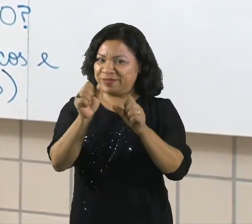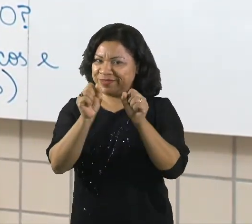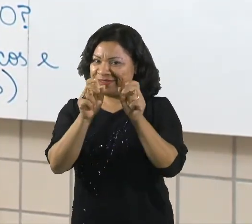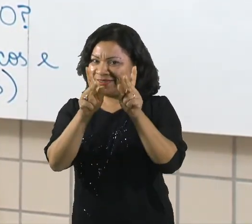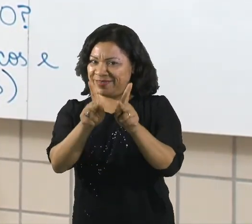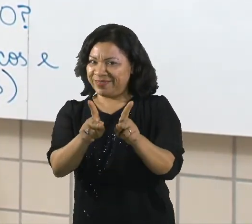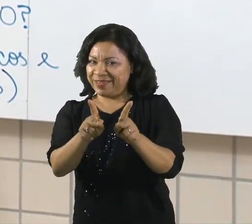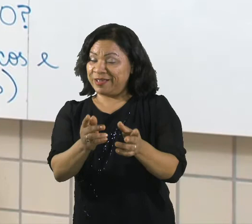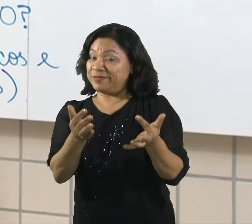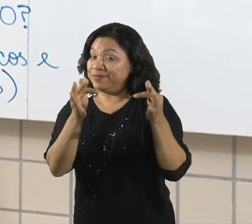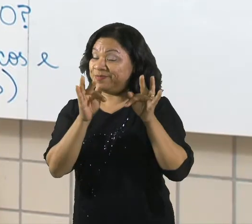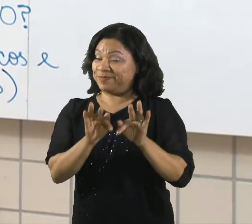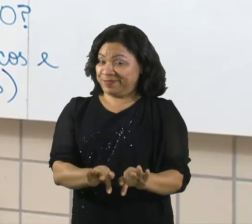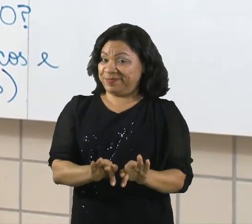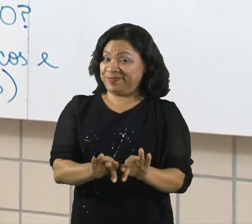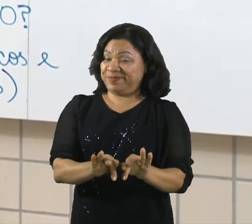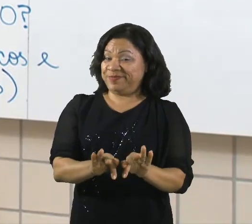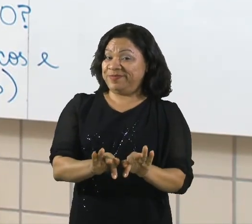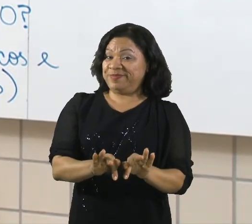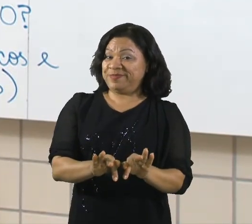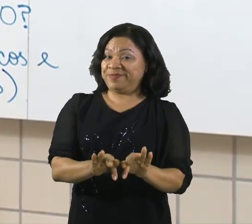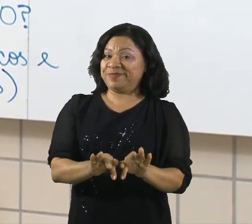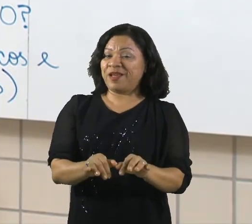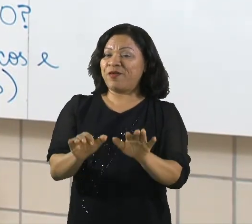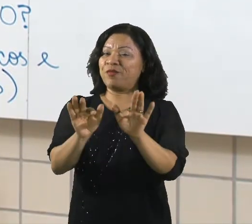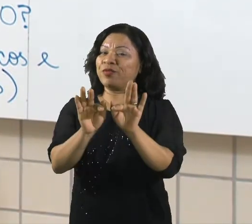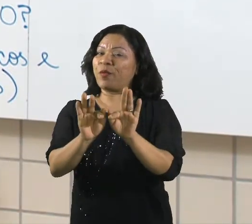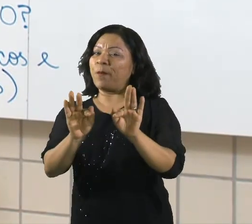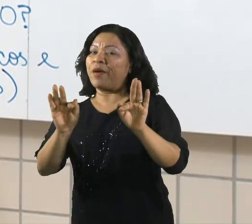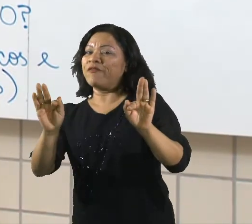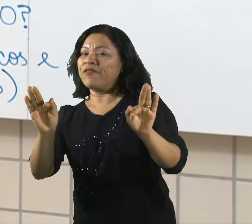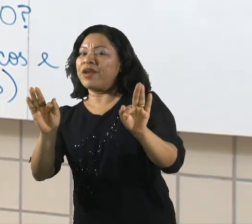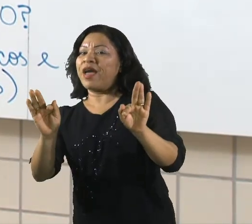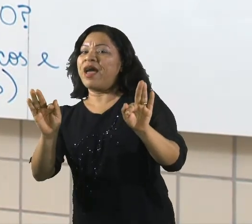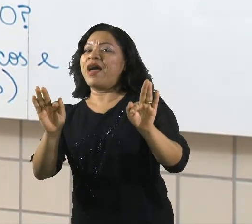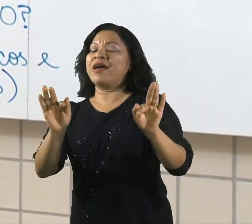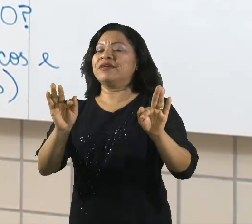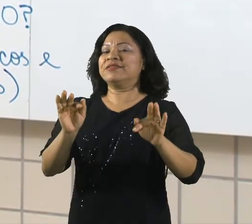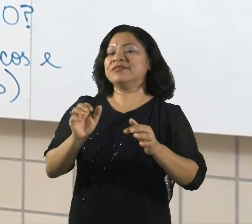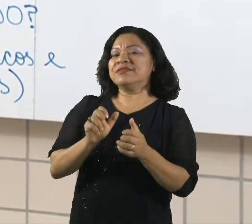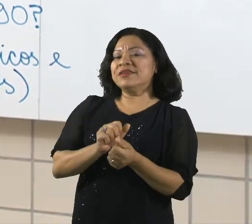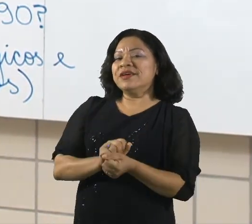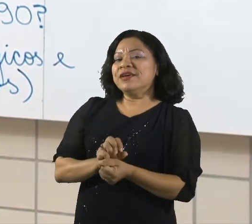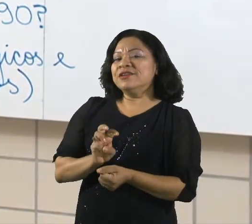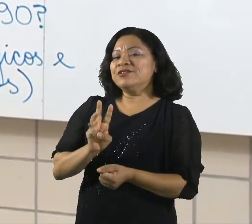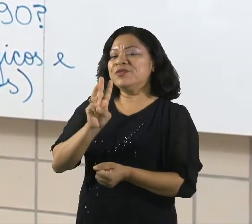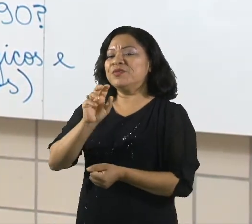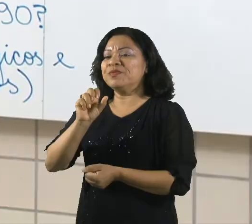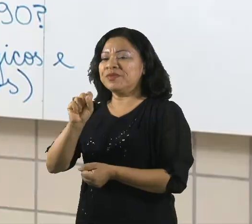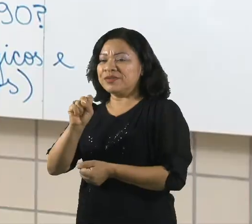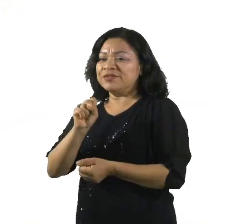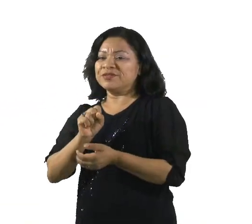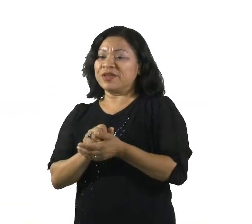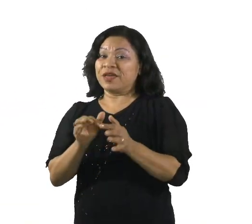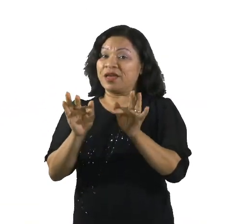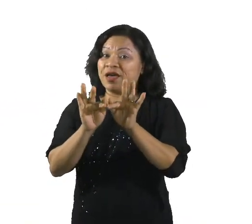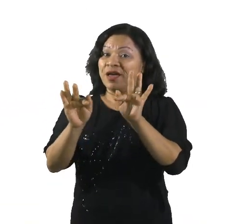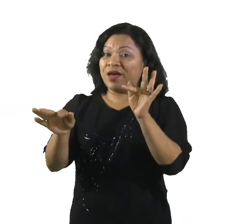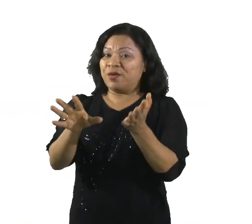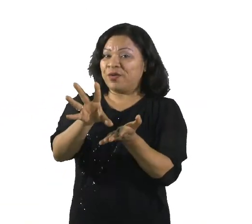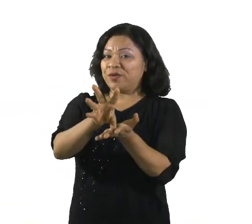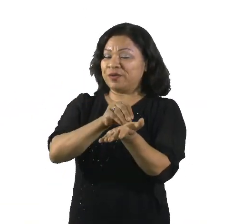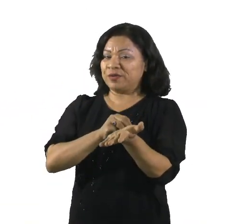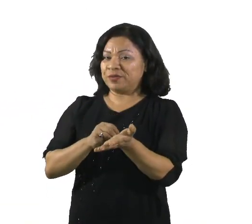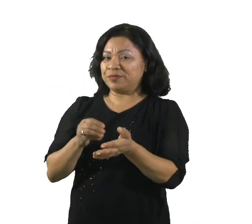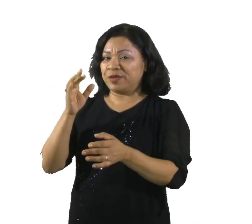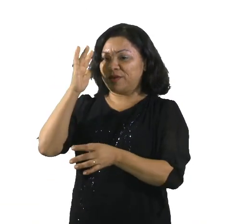para finalizar, eu vou ler uma frase do Shakespeare, vocês vão ver a imagem, que foi retirada desse livro, Sonhos de uma Noite de um Verão.